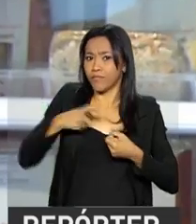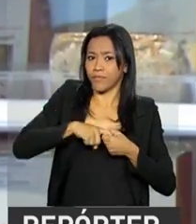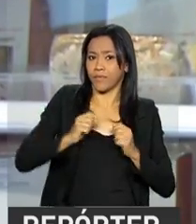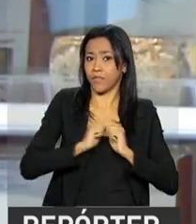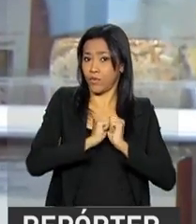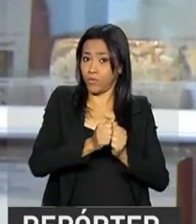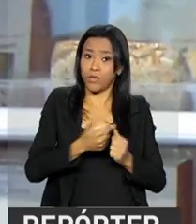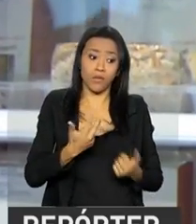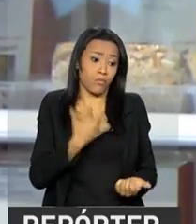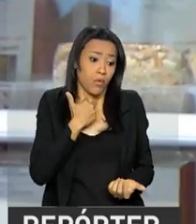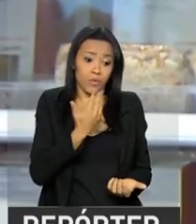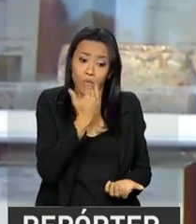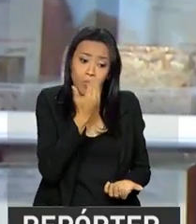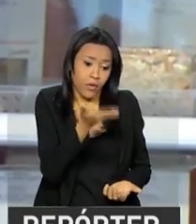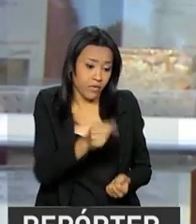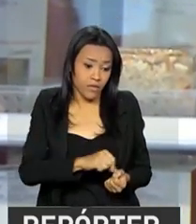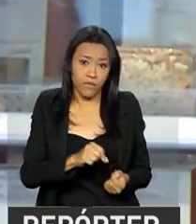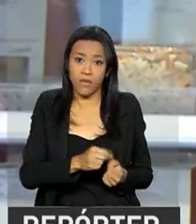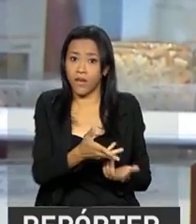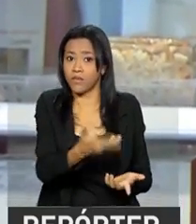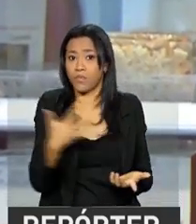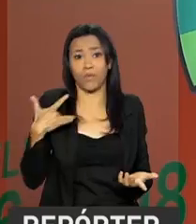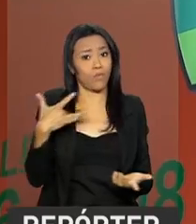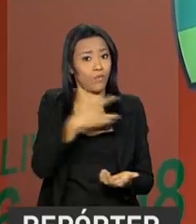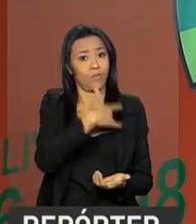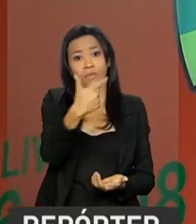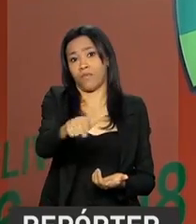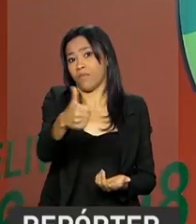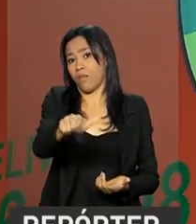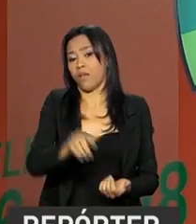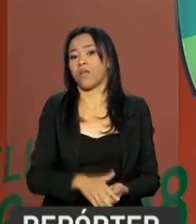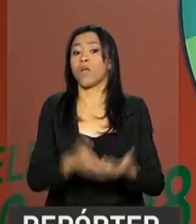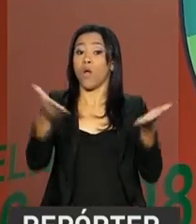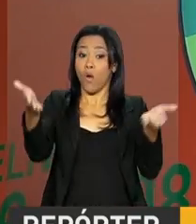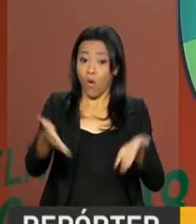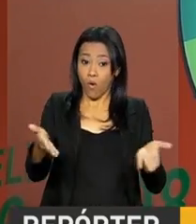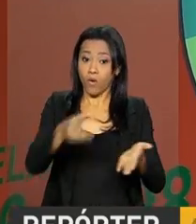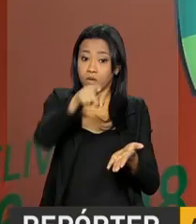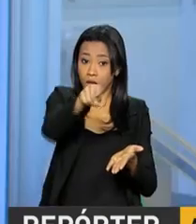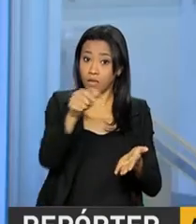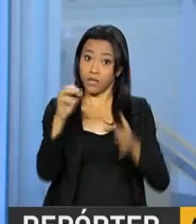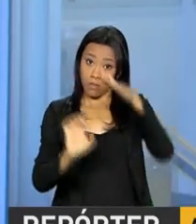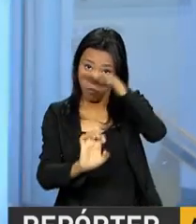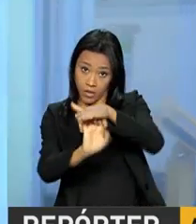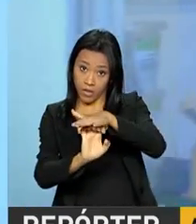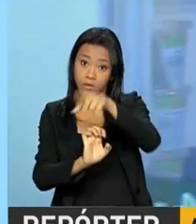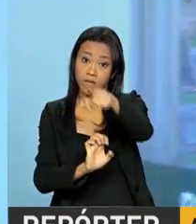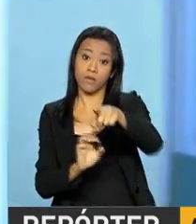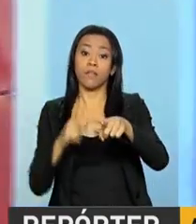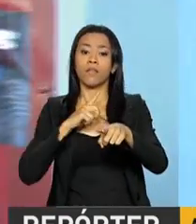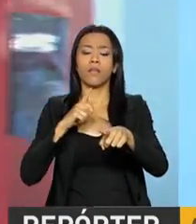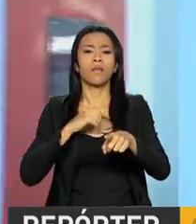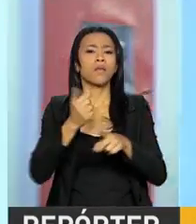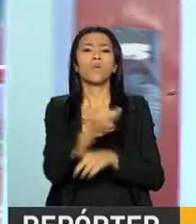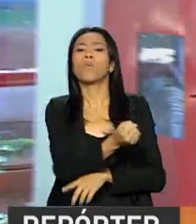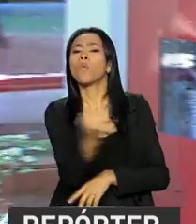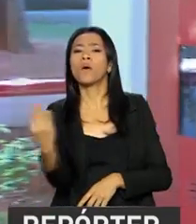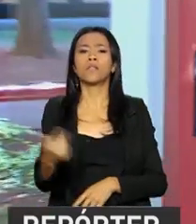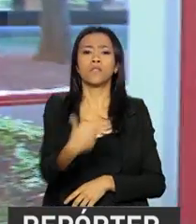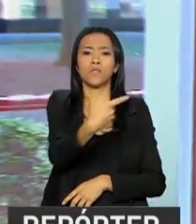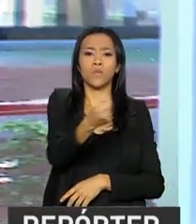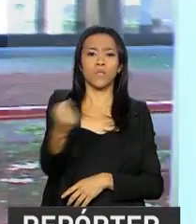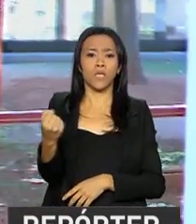não posso comer o que você faz porque não é saudável hoje a binutri fornece produtos para cerca de 200 lojas em